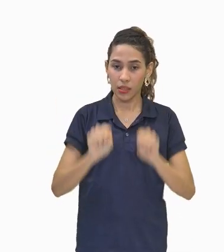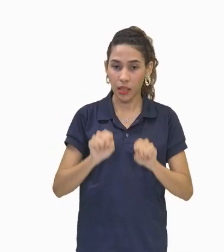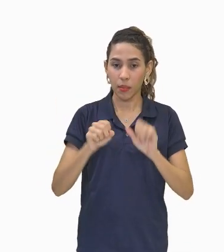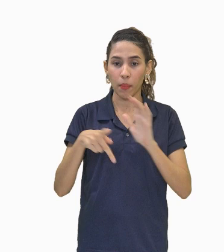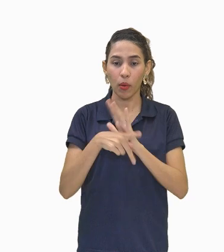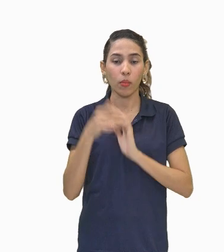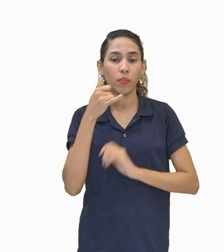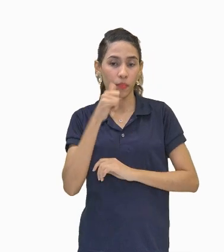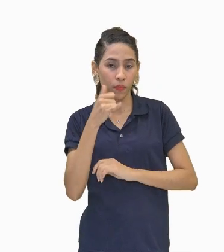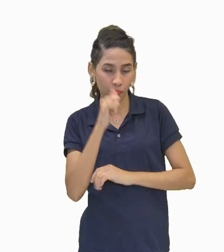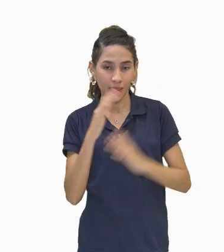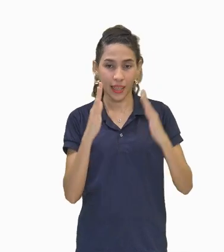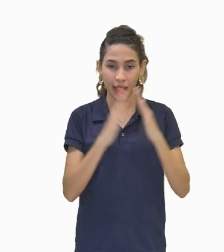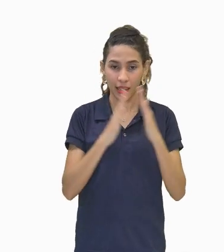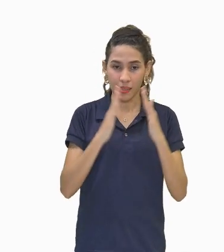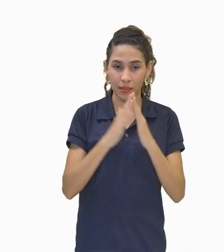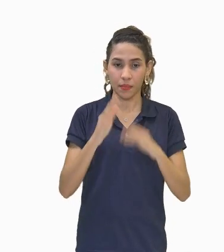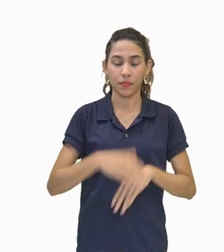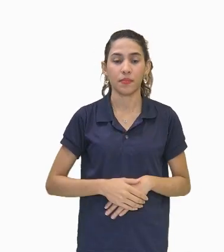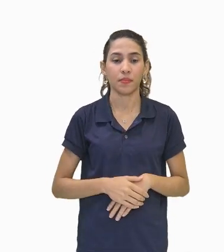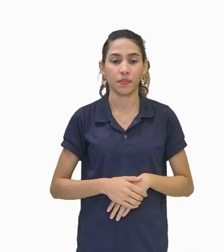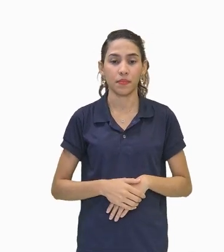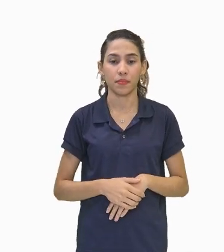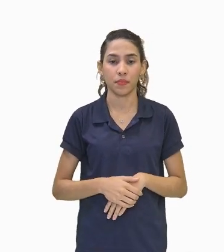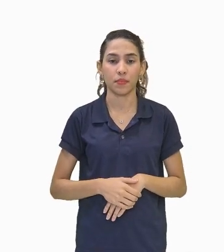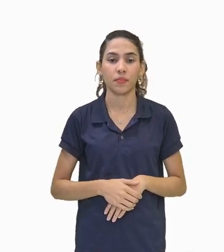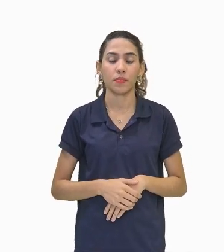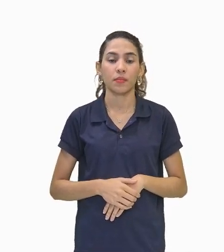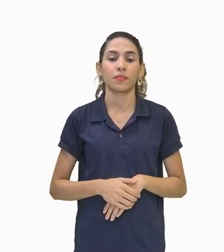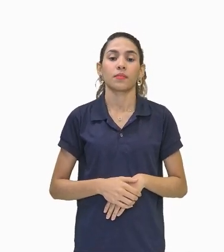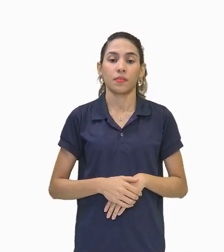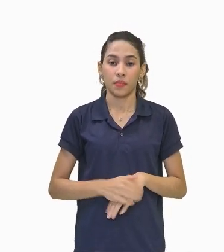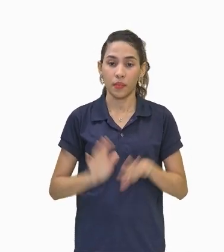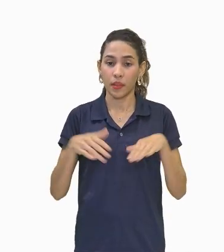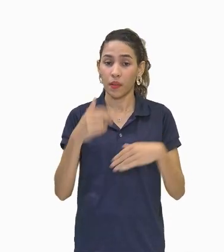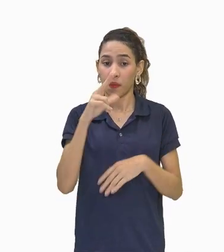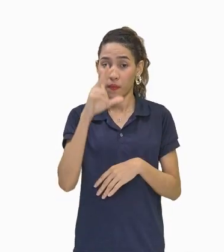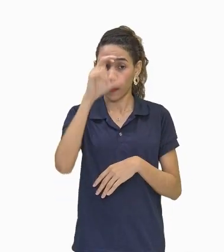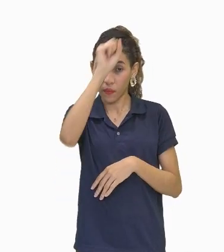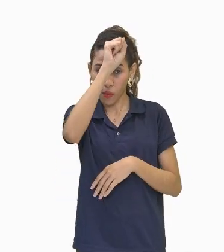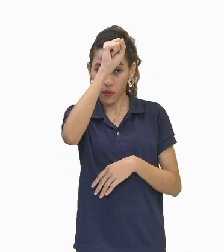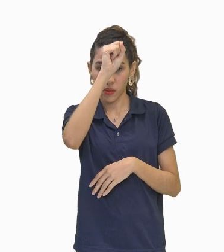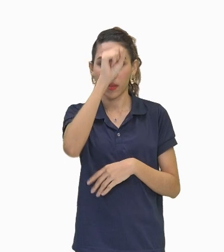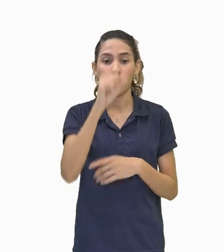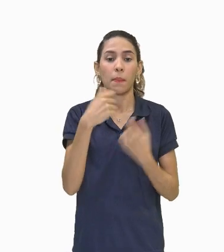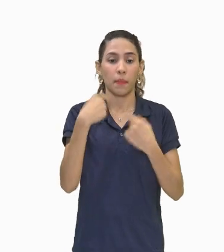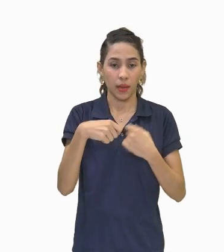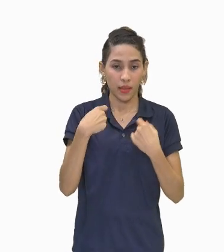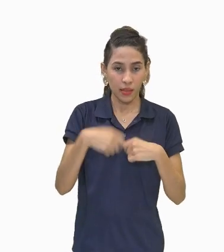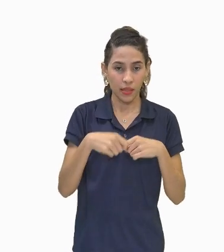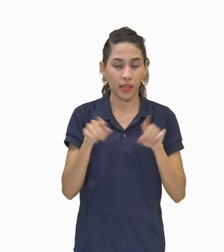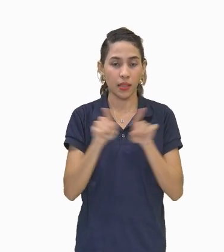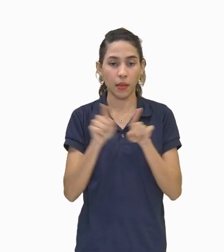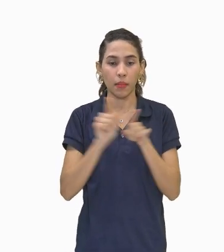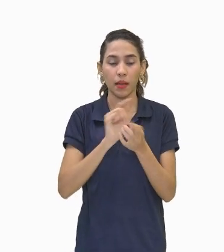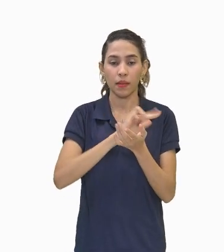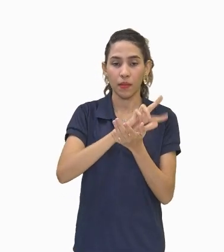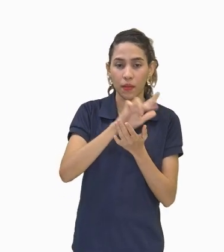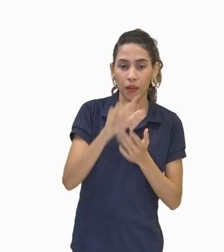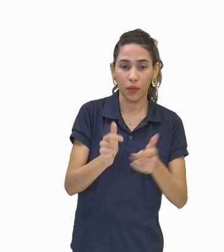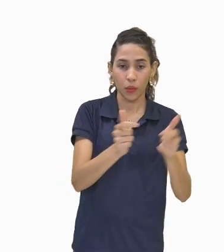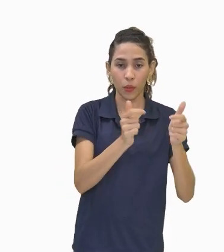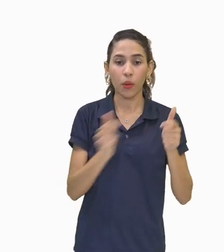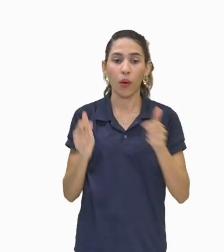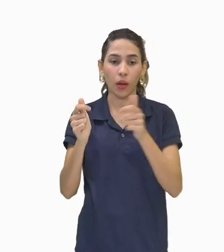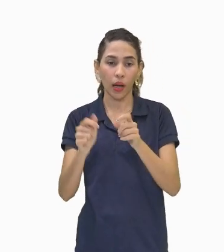mesma tensão é necessária em vários pontos, como tomadas e luminárias. Então, a melhor vantagem